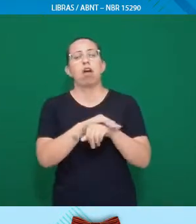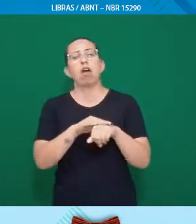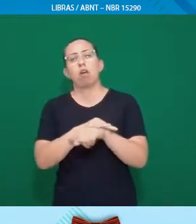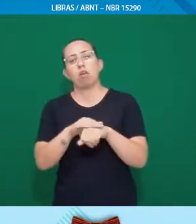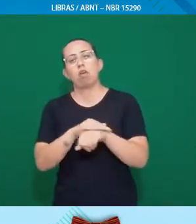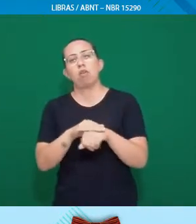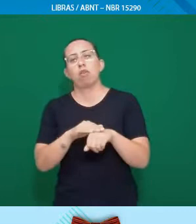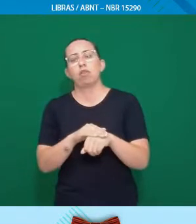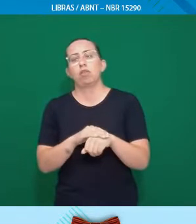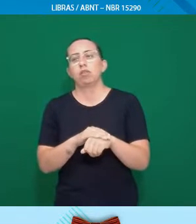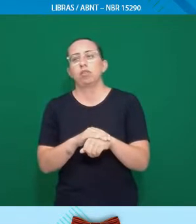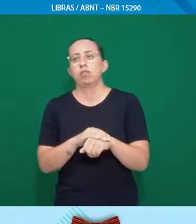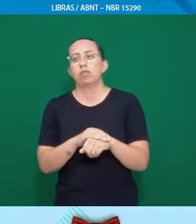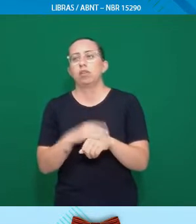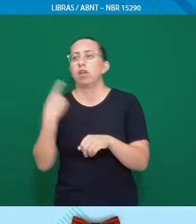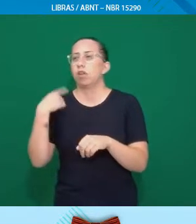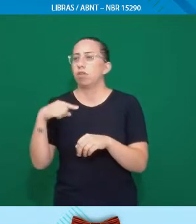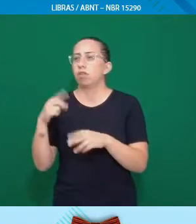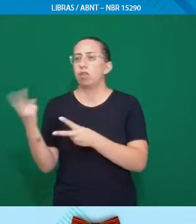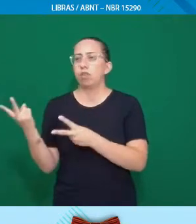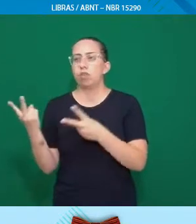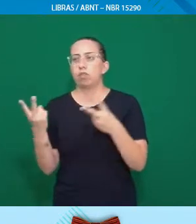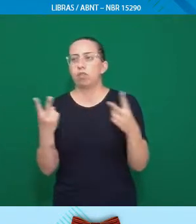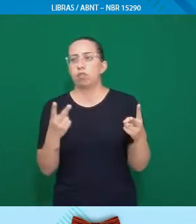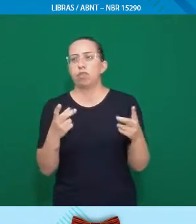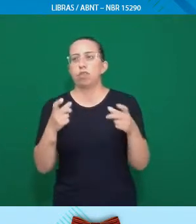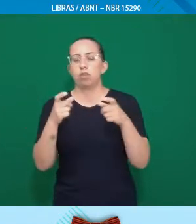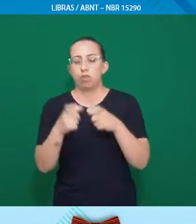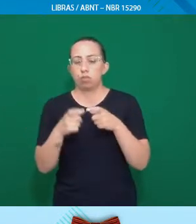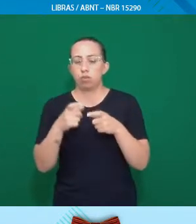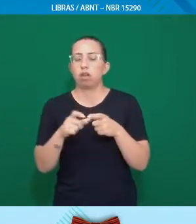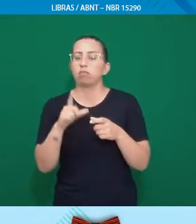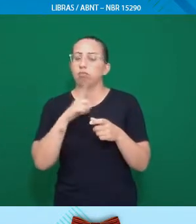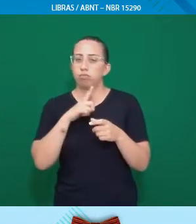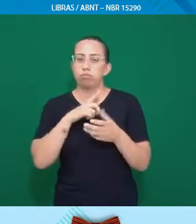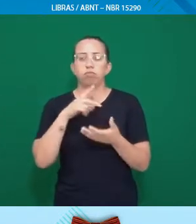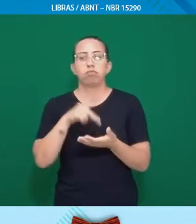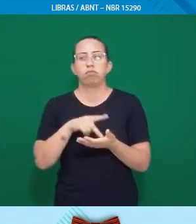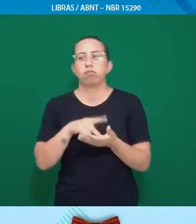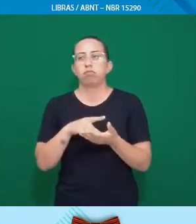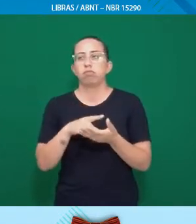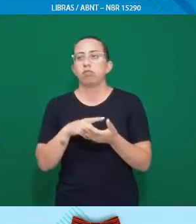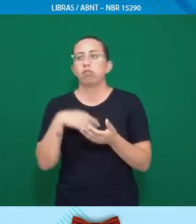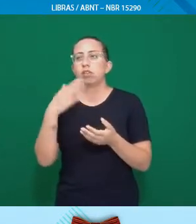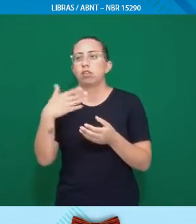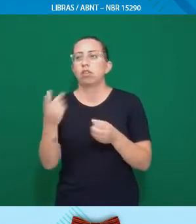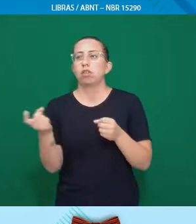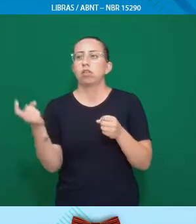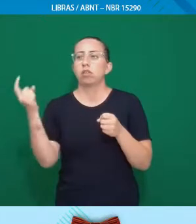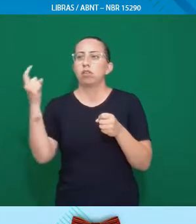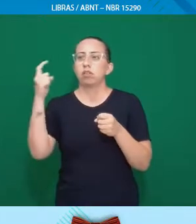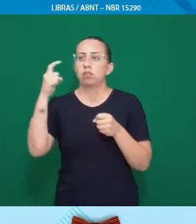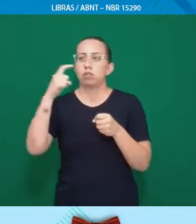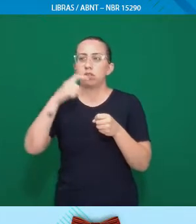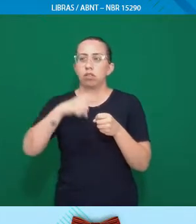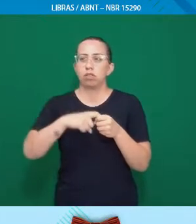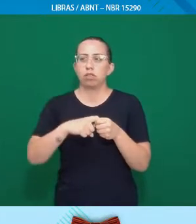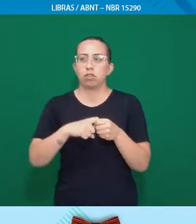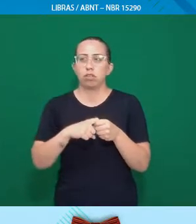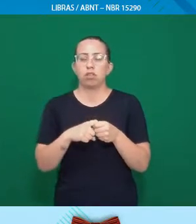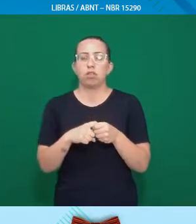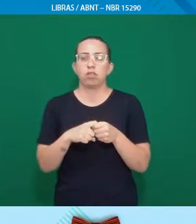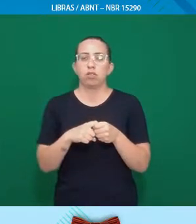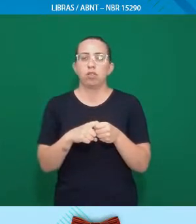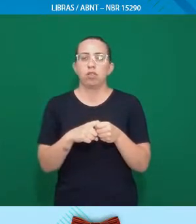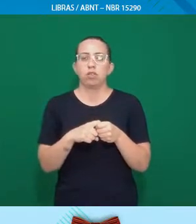Inclusive eu fui né até a região quando eu estava indo os buracos estavam lá quando estava voltando graças a atuação do município de